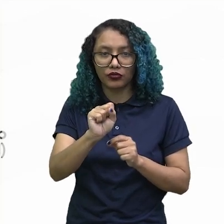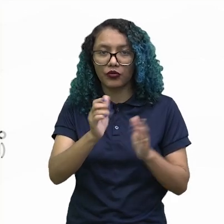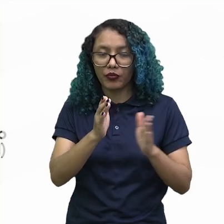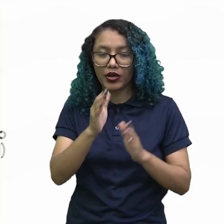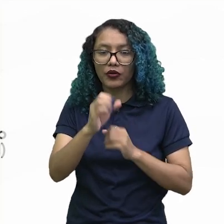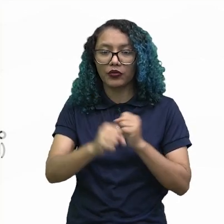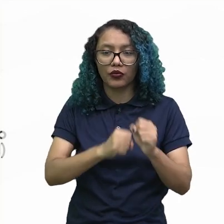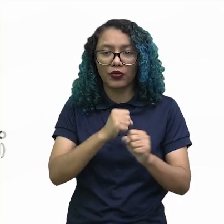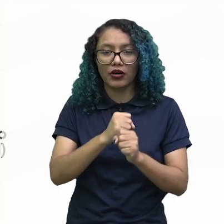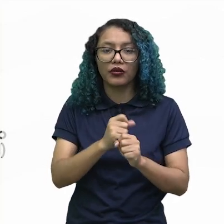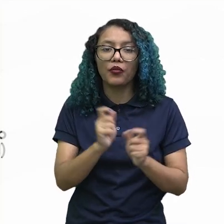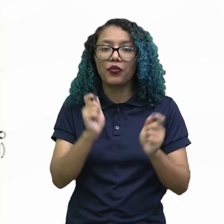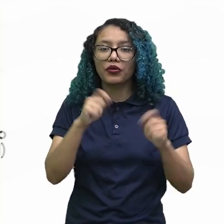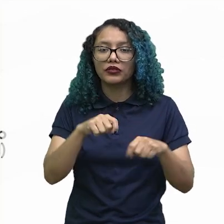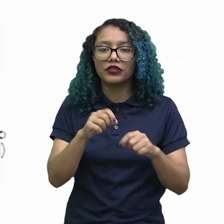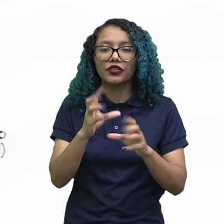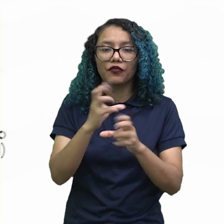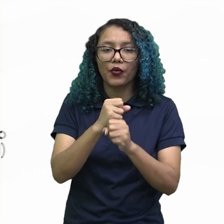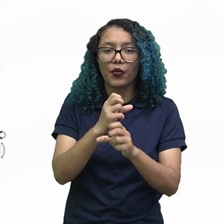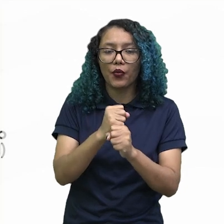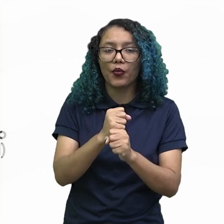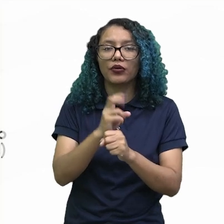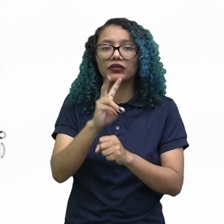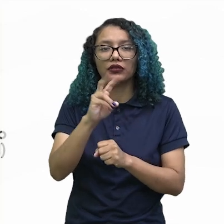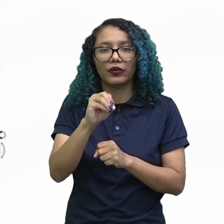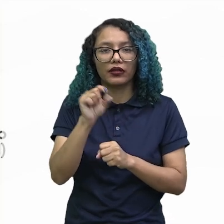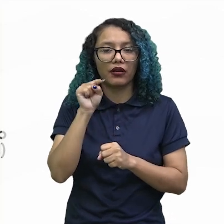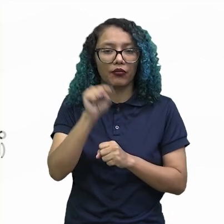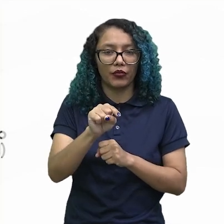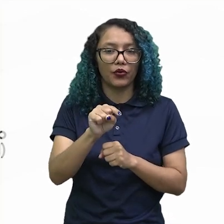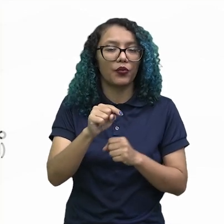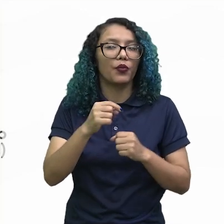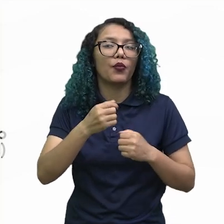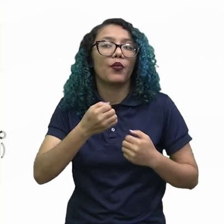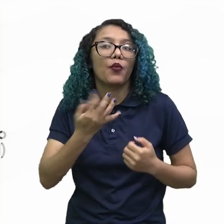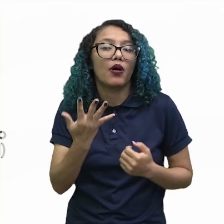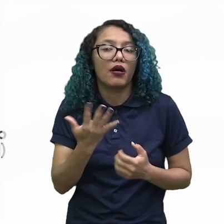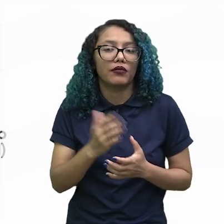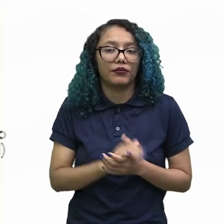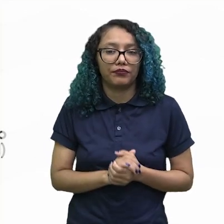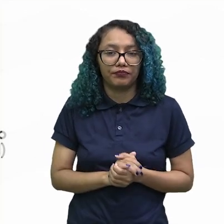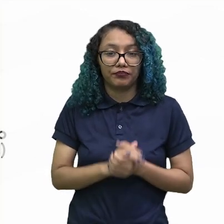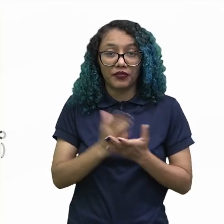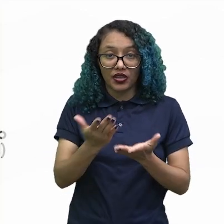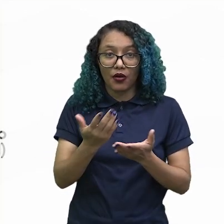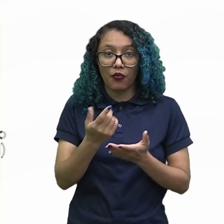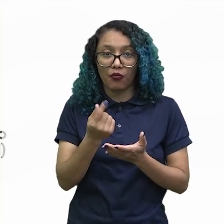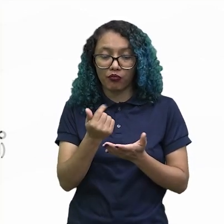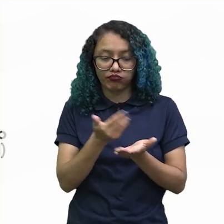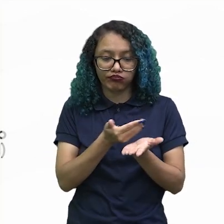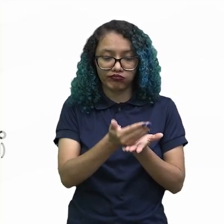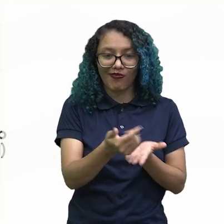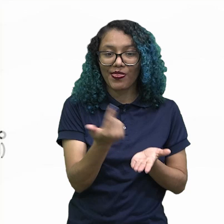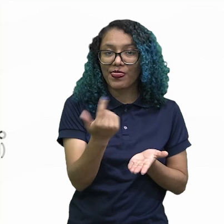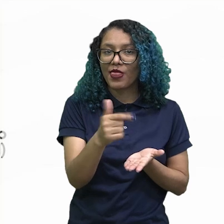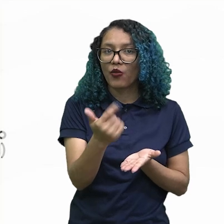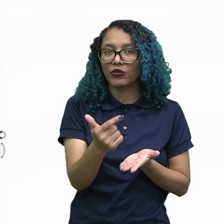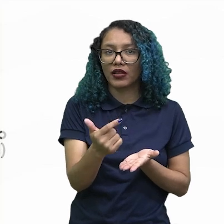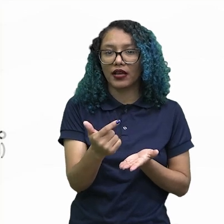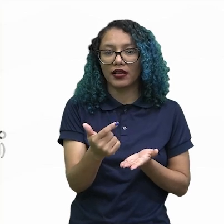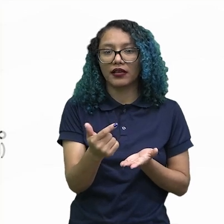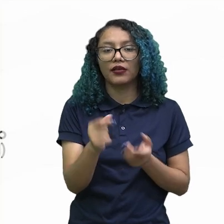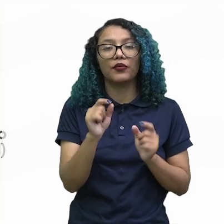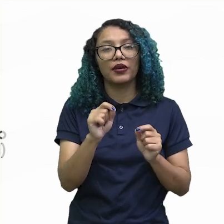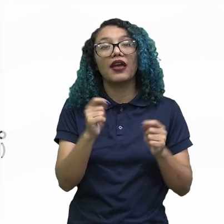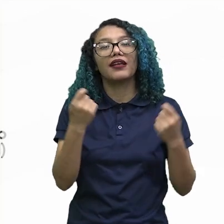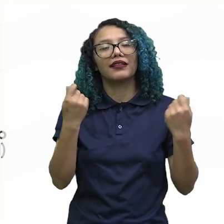50 mil? Turma, atenção aqui. Eu não tenho capital inicial. Esse capital